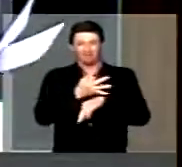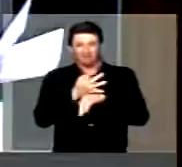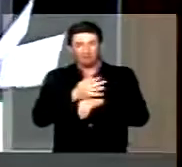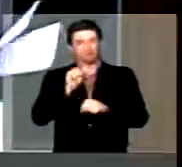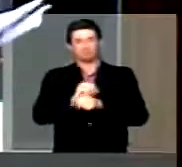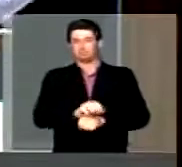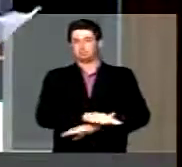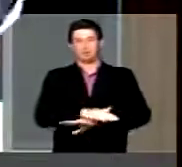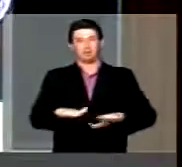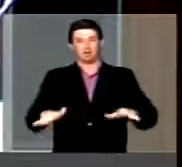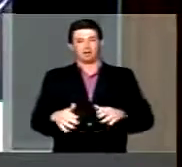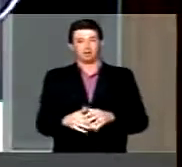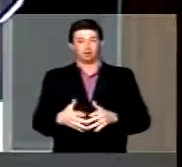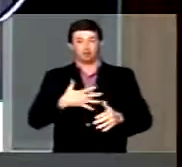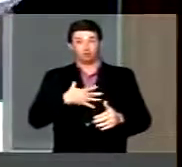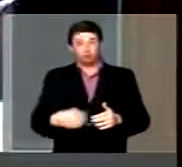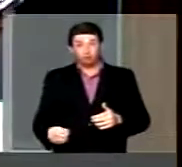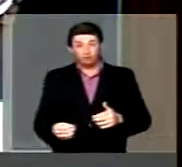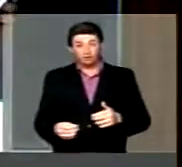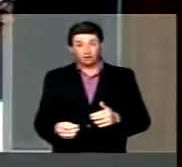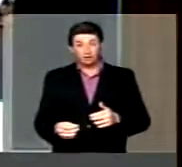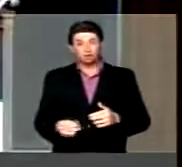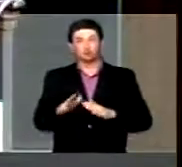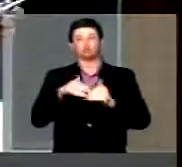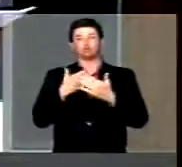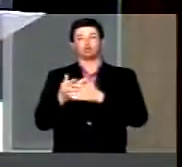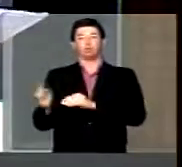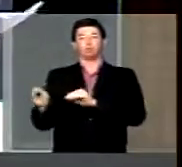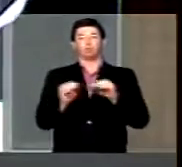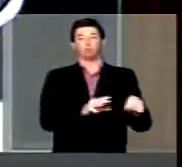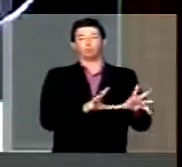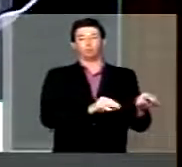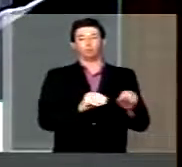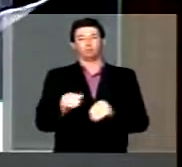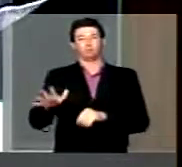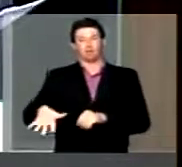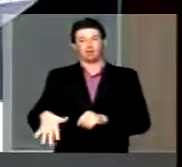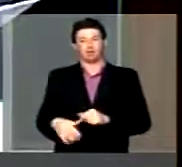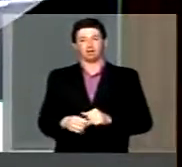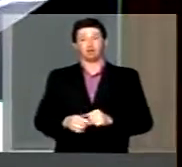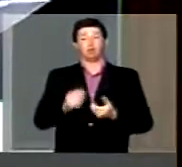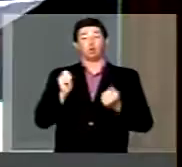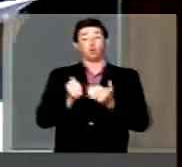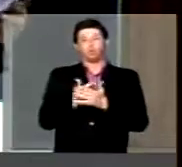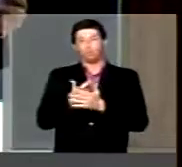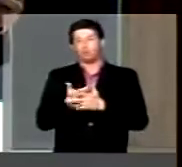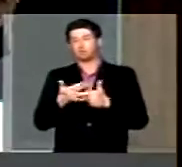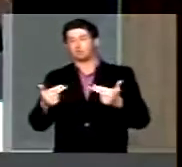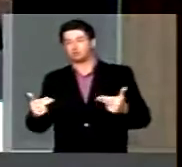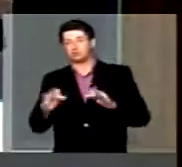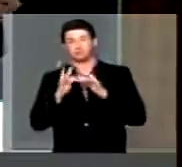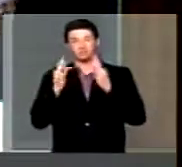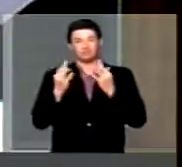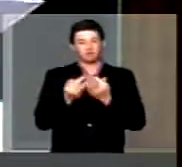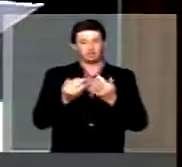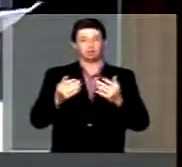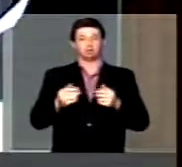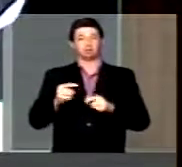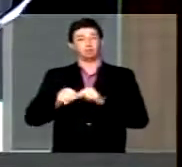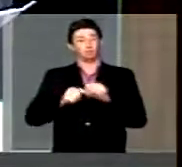serão canceladas, filhos trocados de escola, locais e formas de consumo das